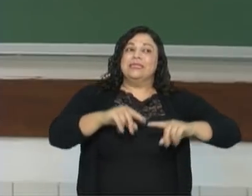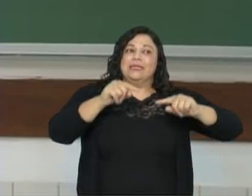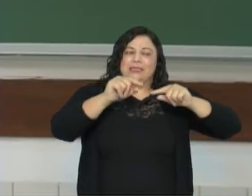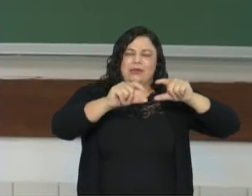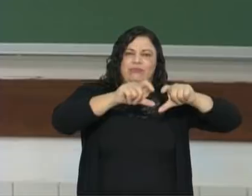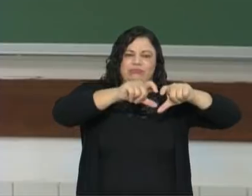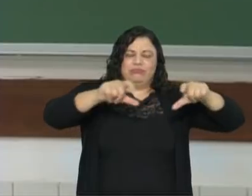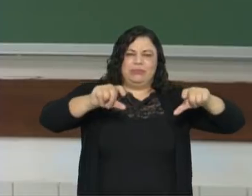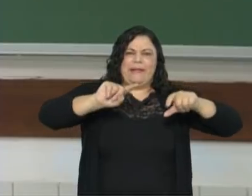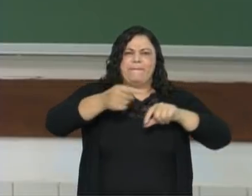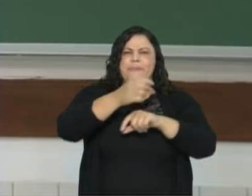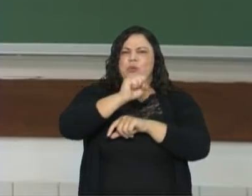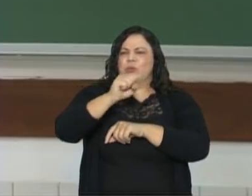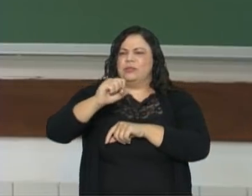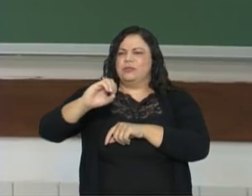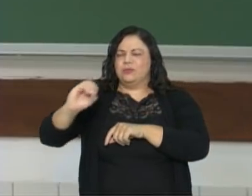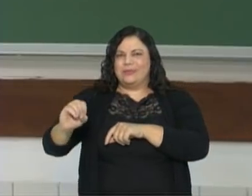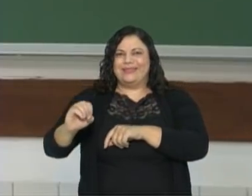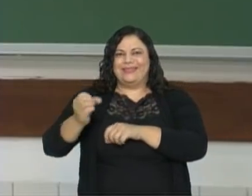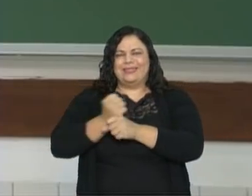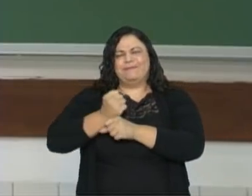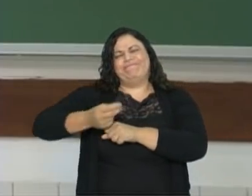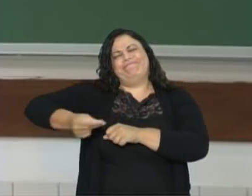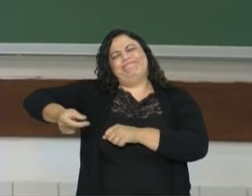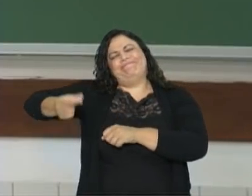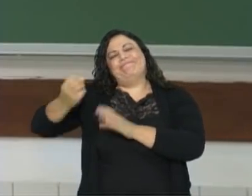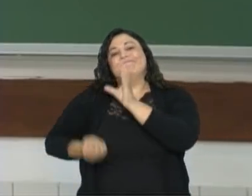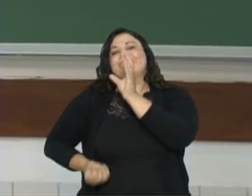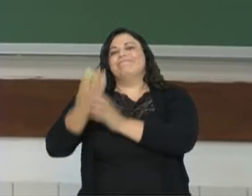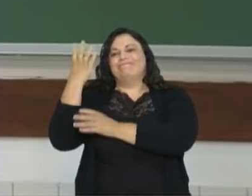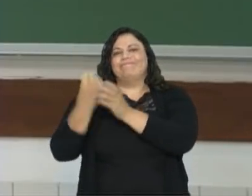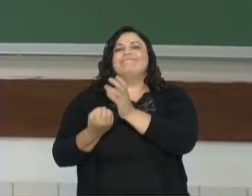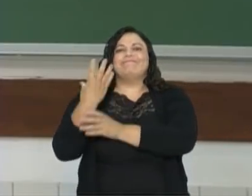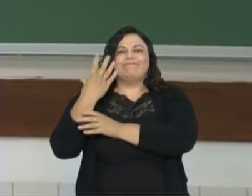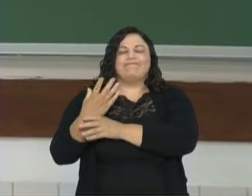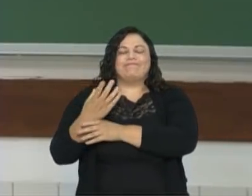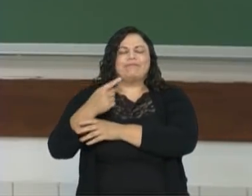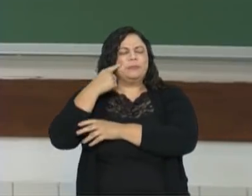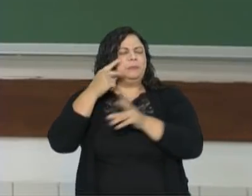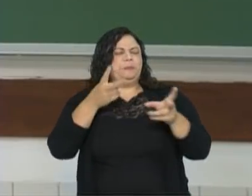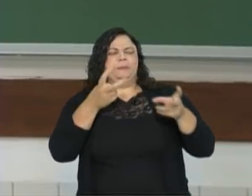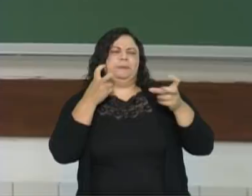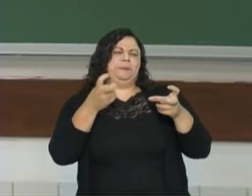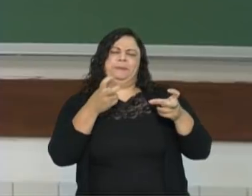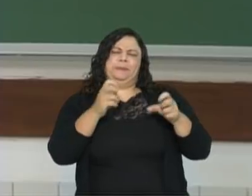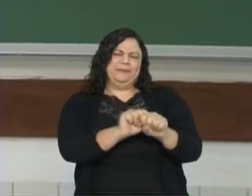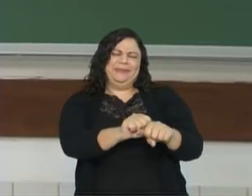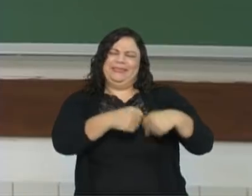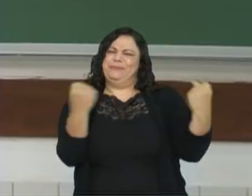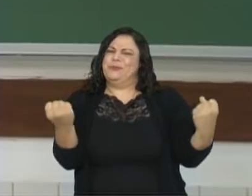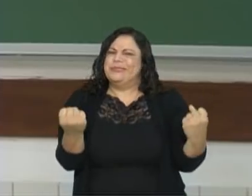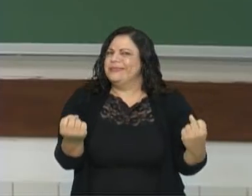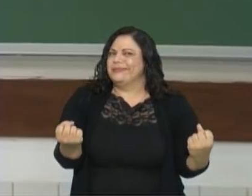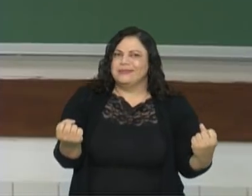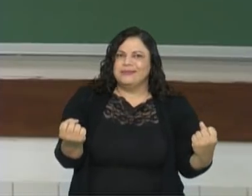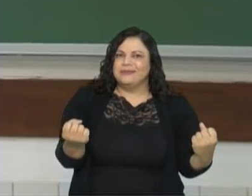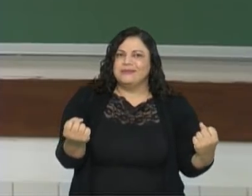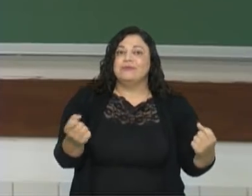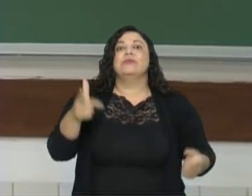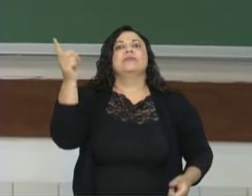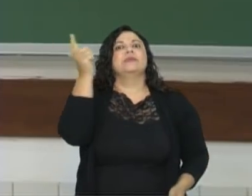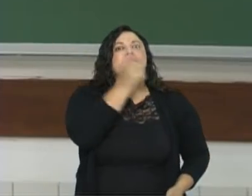a inauguração dela. Então, gente, ninguém achava possível fazer uma estrada onde um